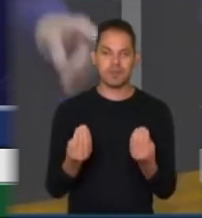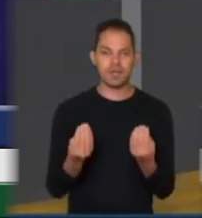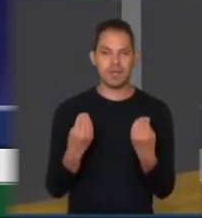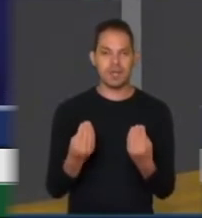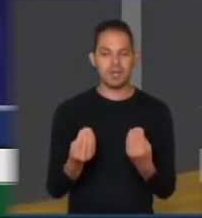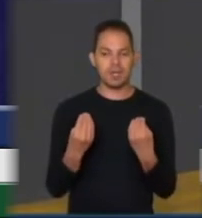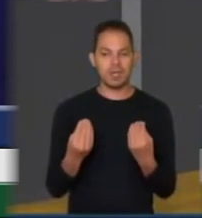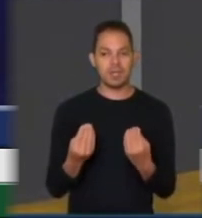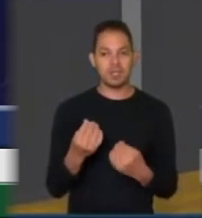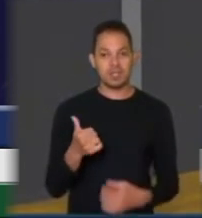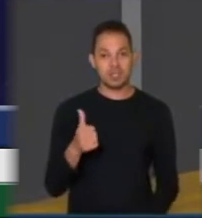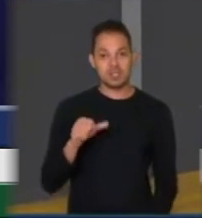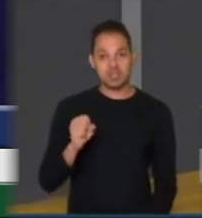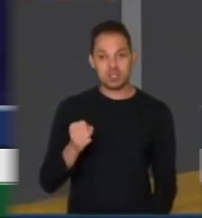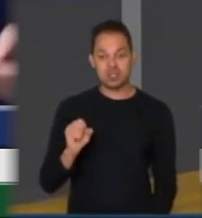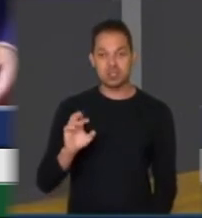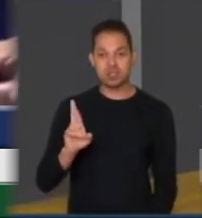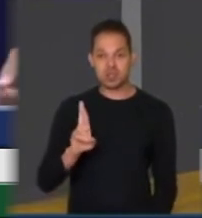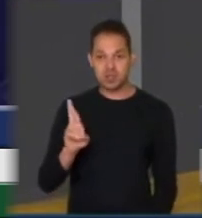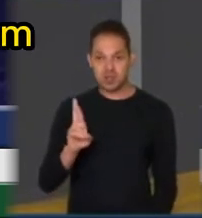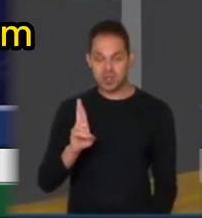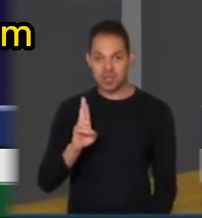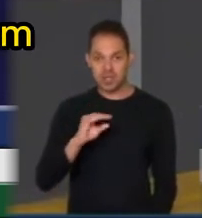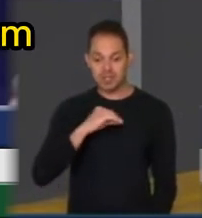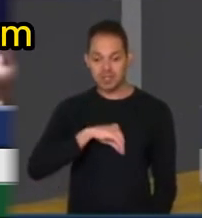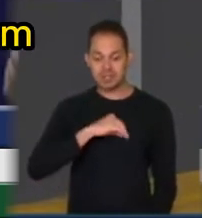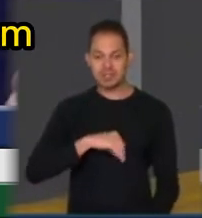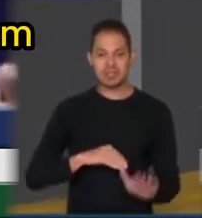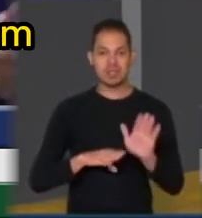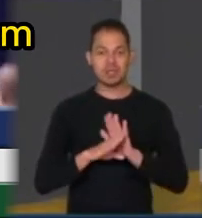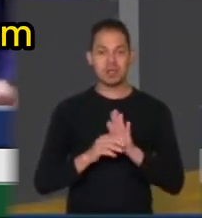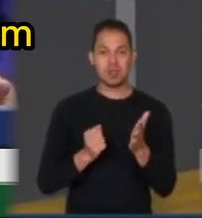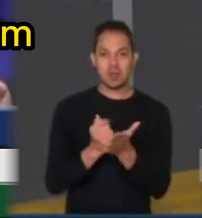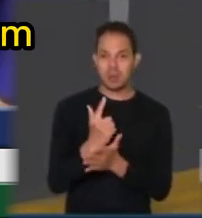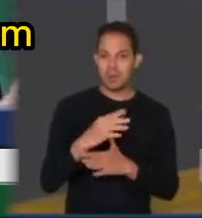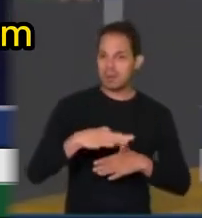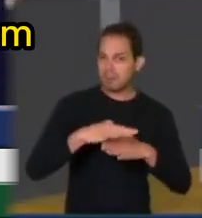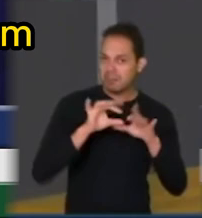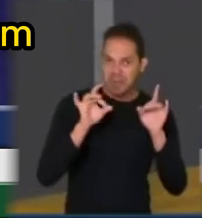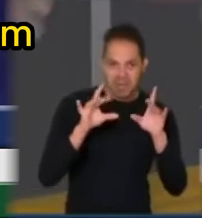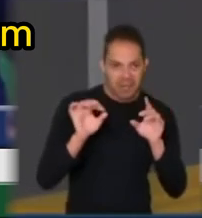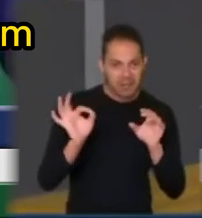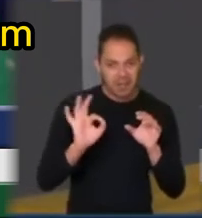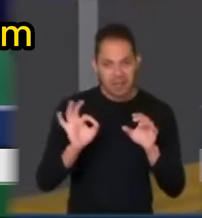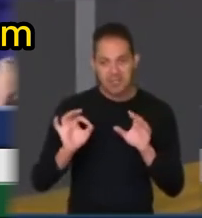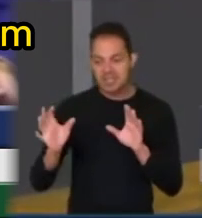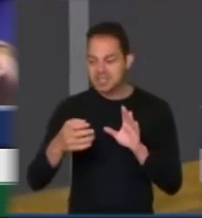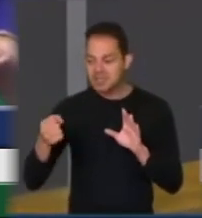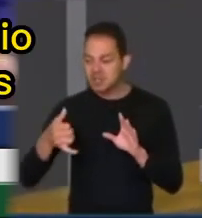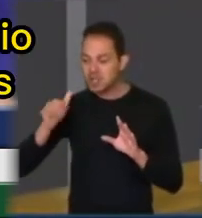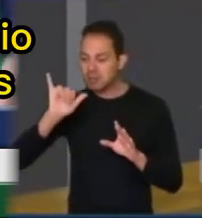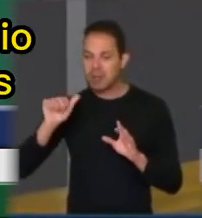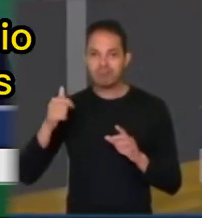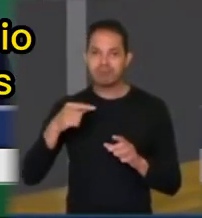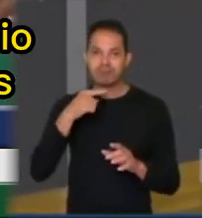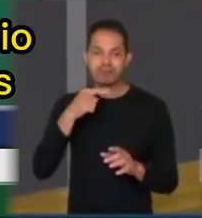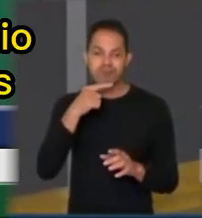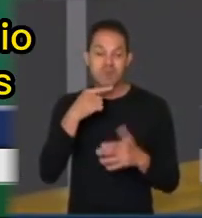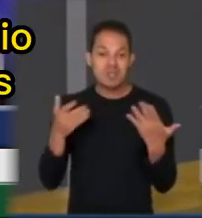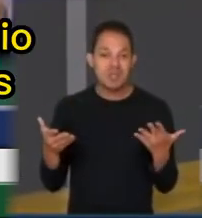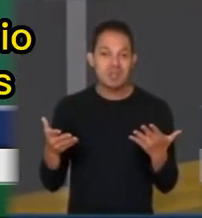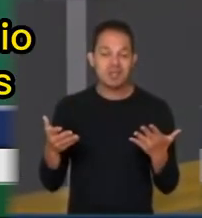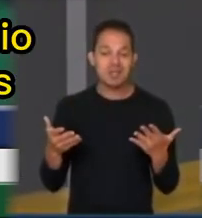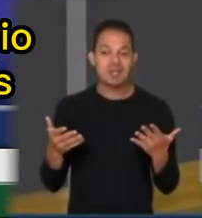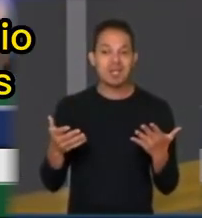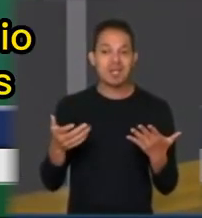consegue com os 18 reais de aumento do salário mínimo comprar nem a picanha e nem tomar mais cerveja. Esse é o